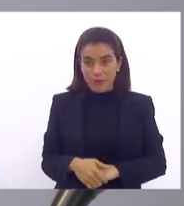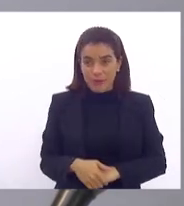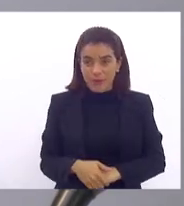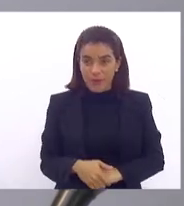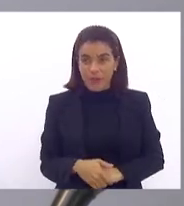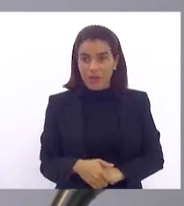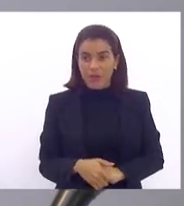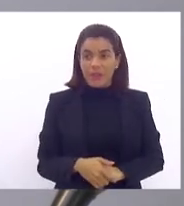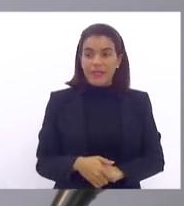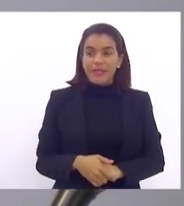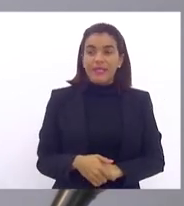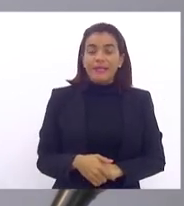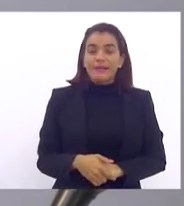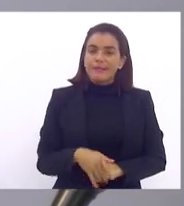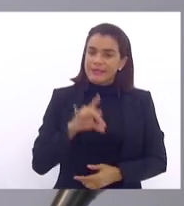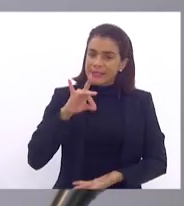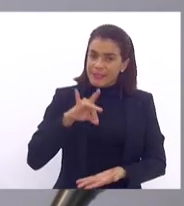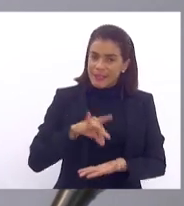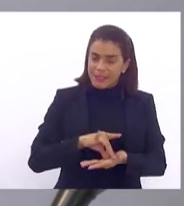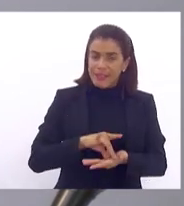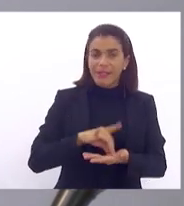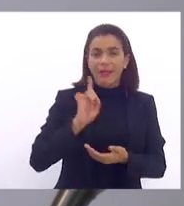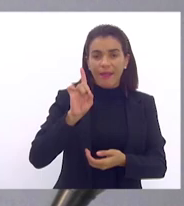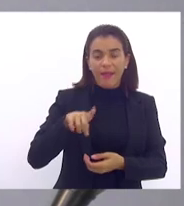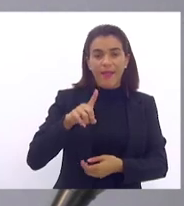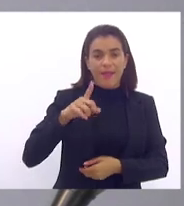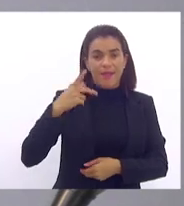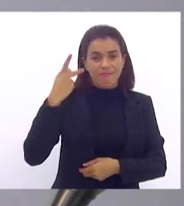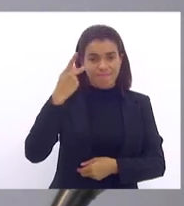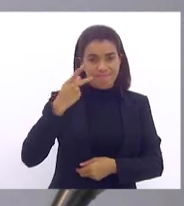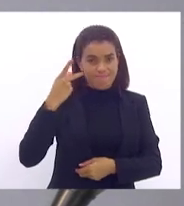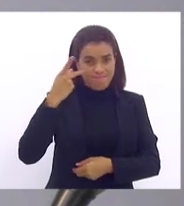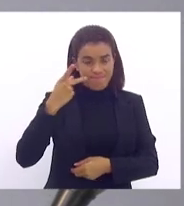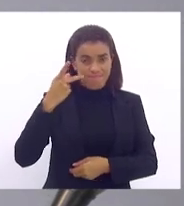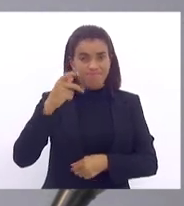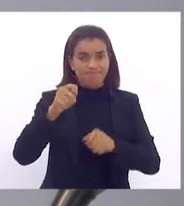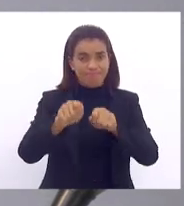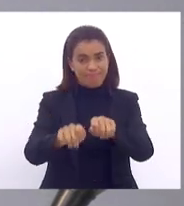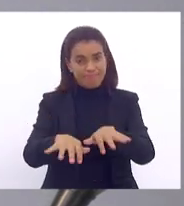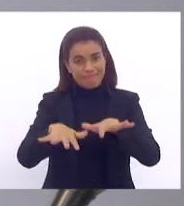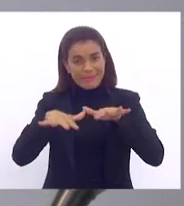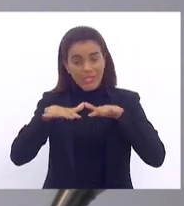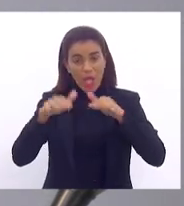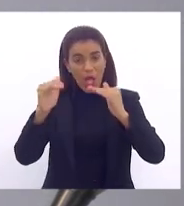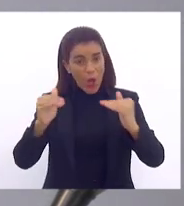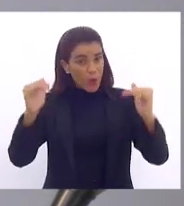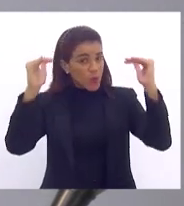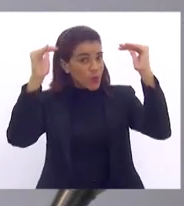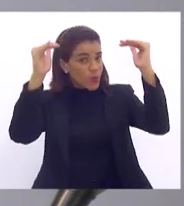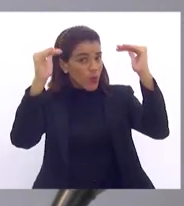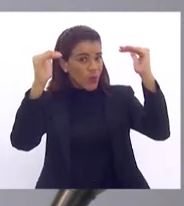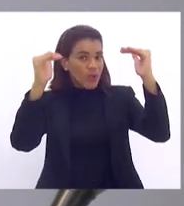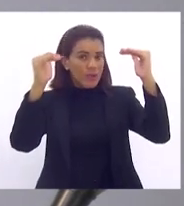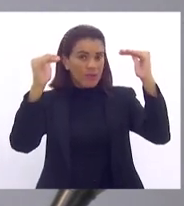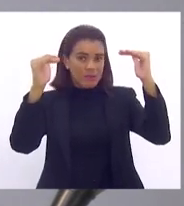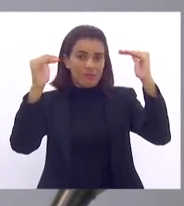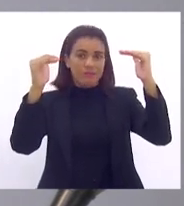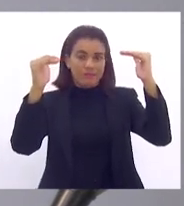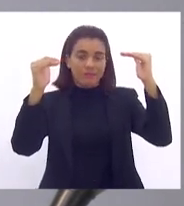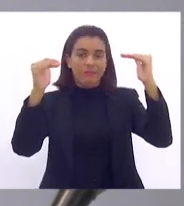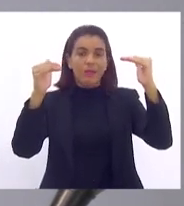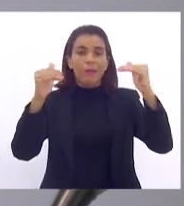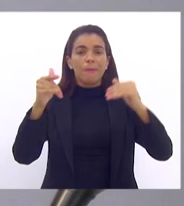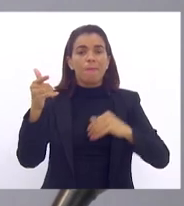e É de fato o Parlamento a autoridade maior para